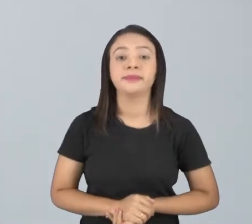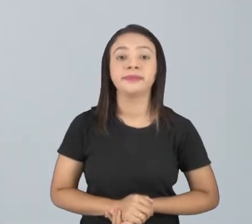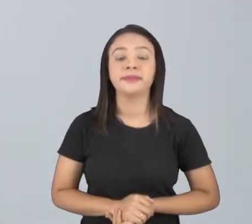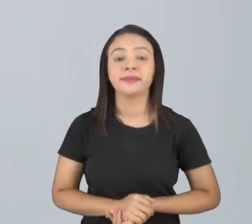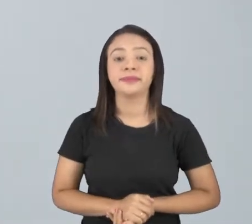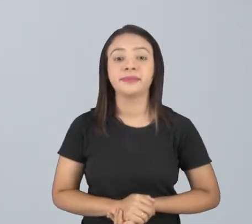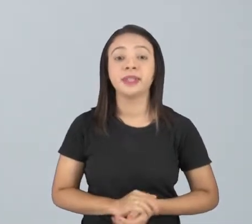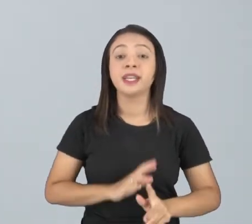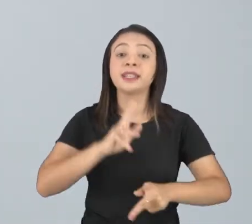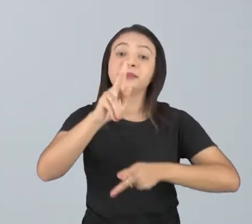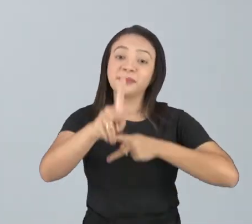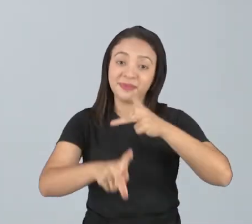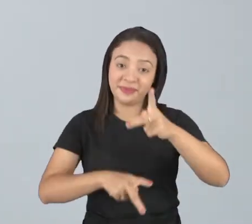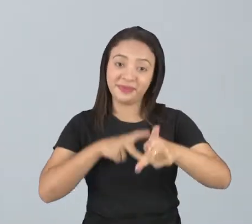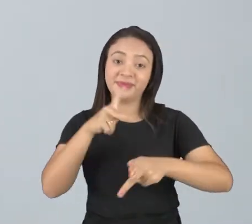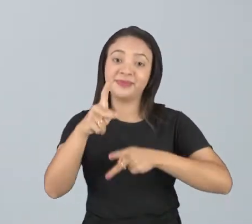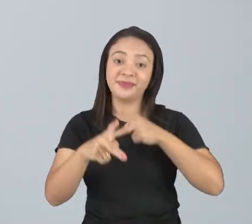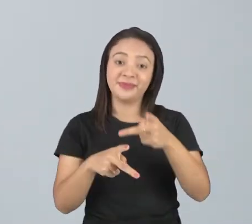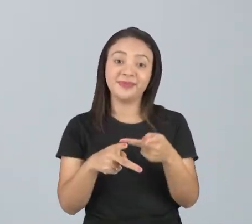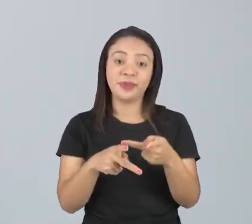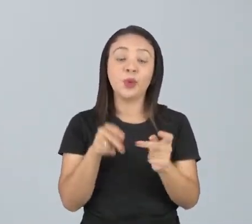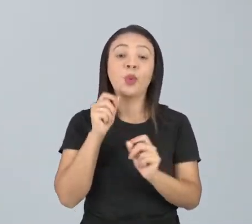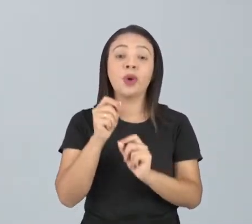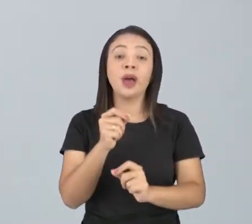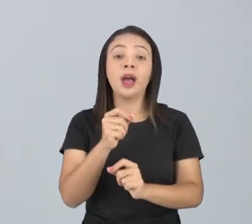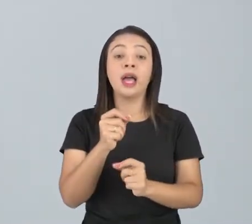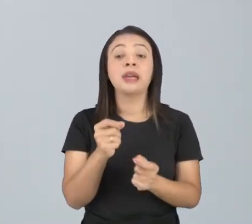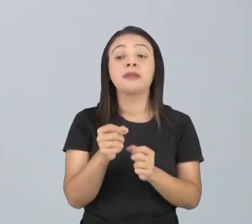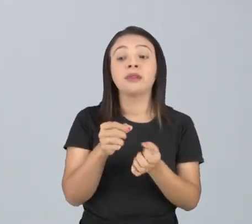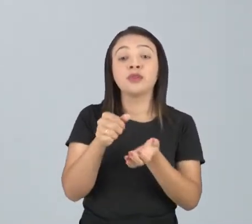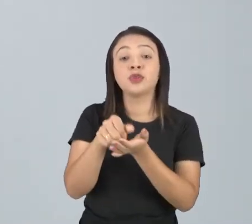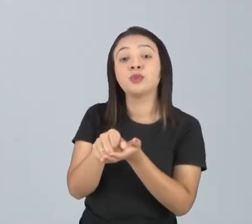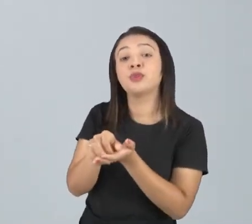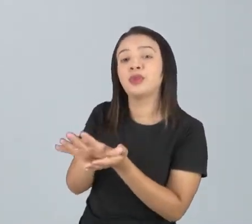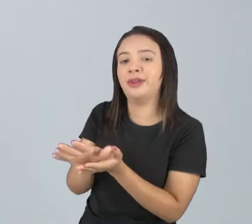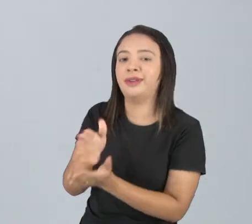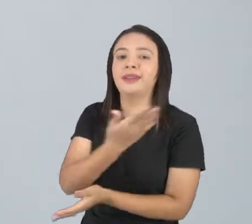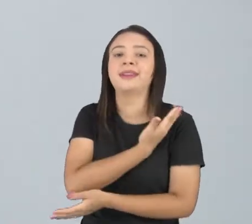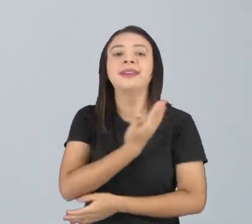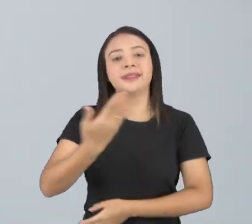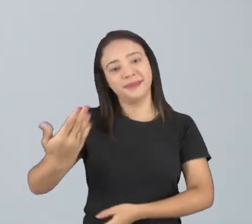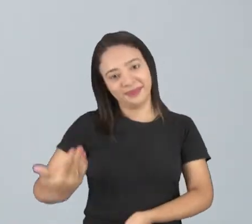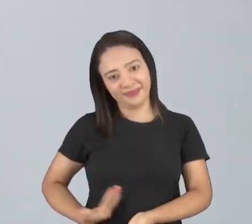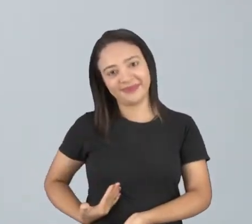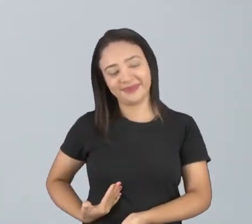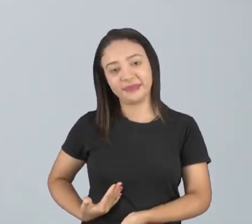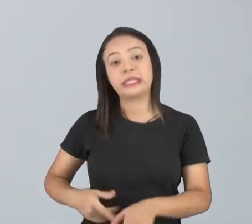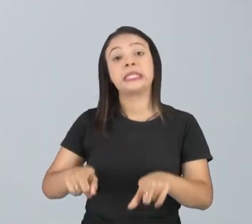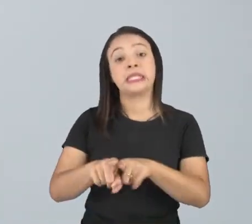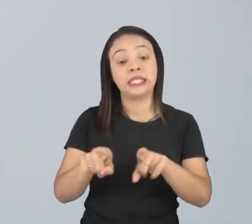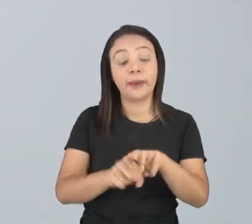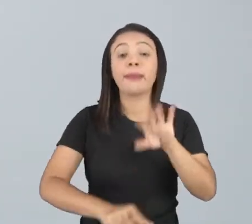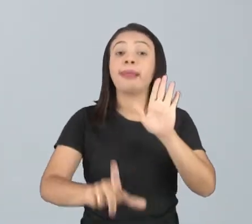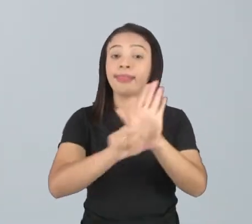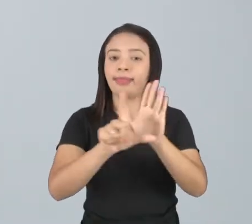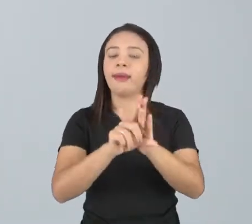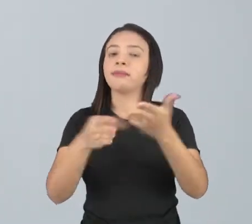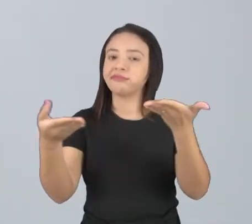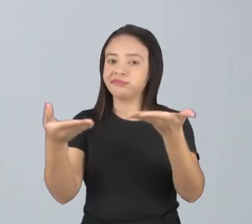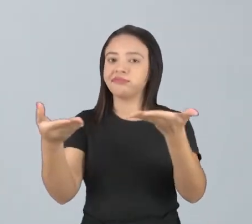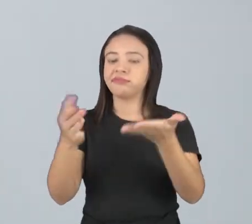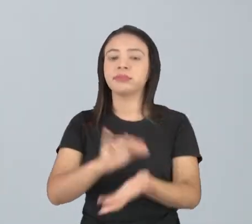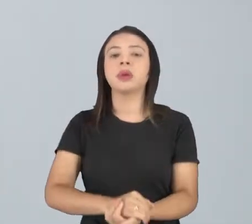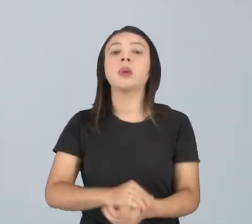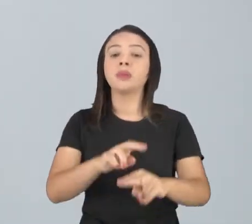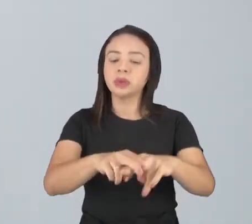Dessas populações que foram excluídas pelo governo, pela ordem vigente, pelas leis vigentes, e aí